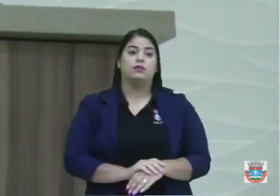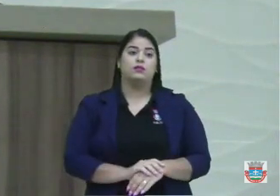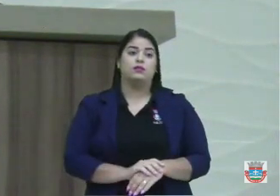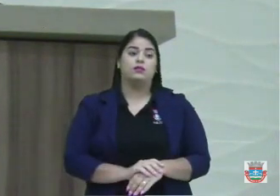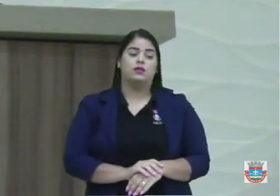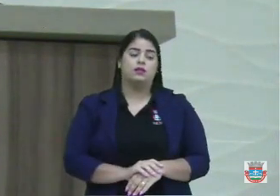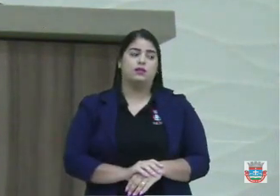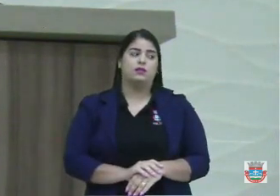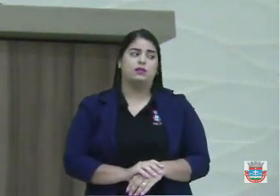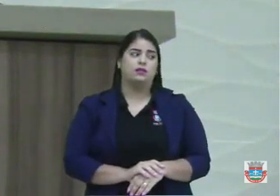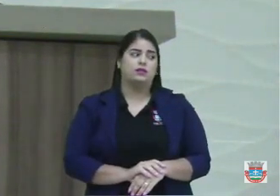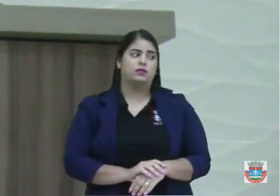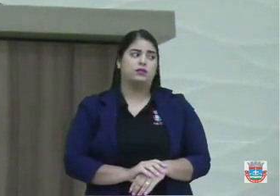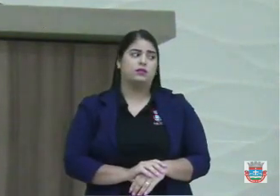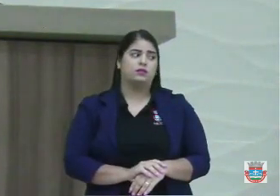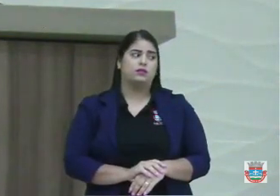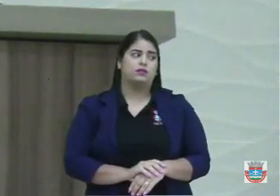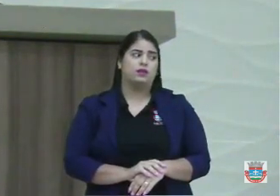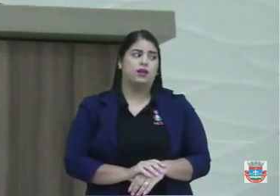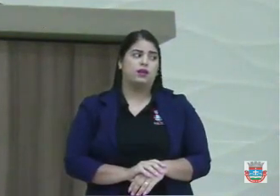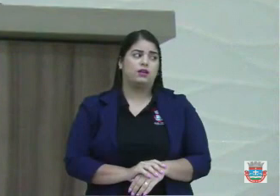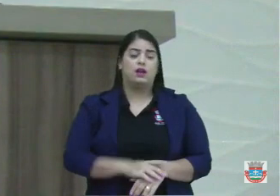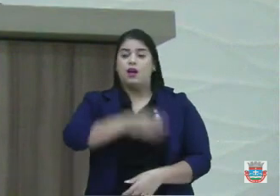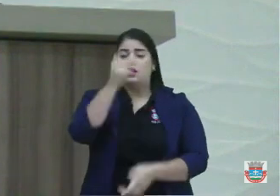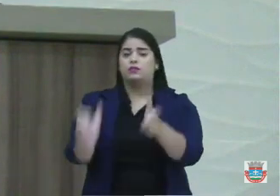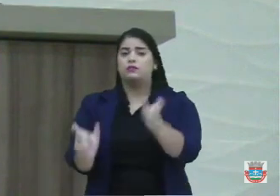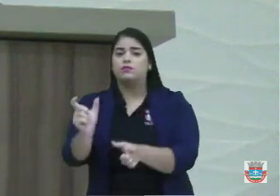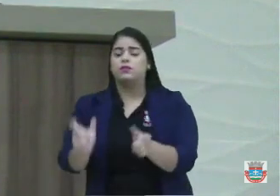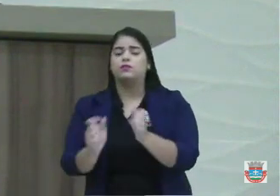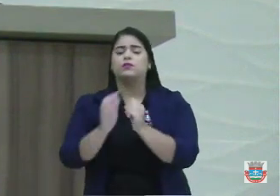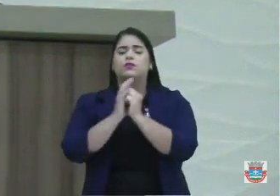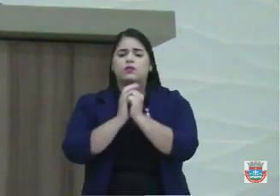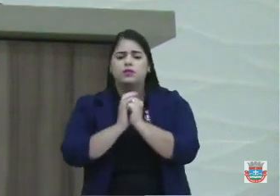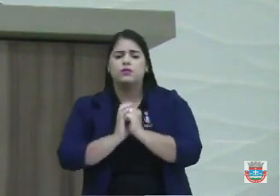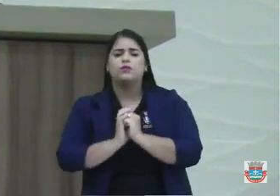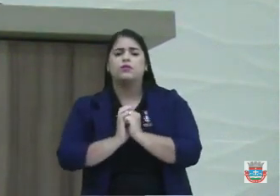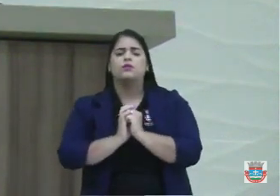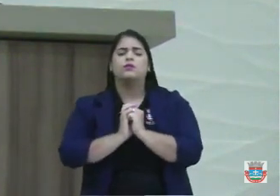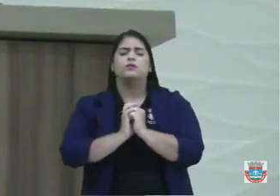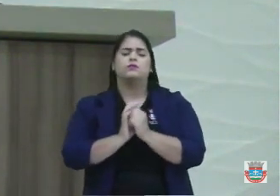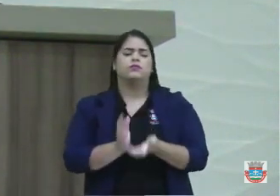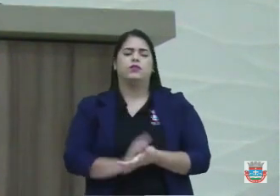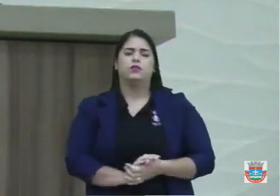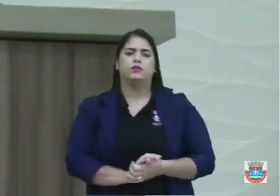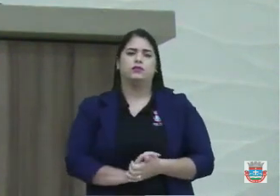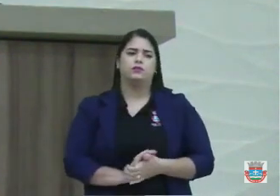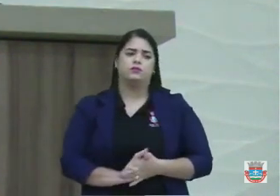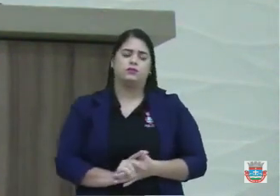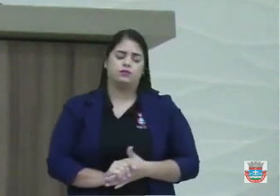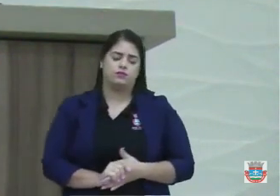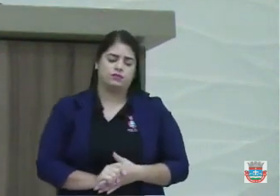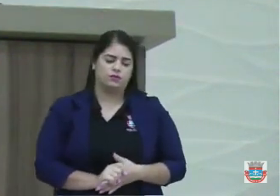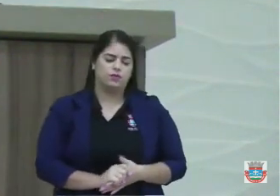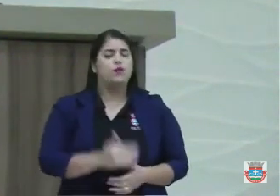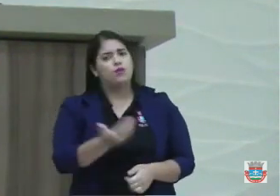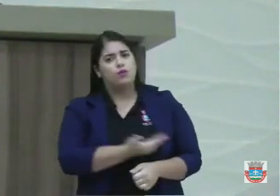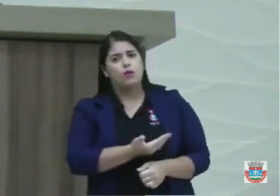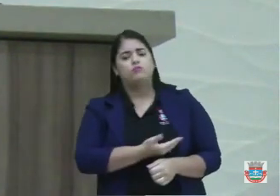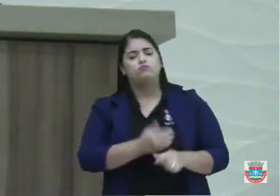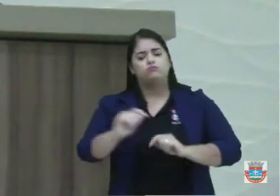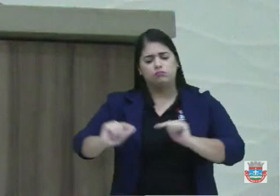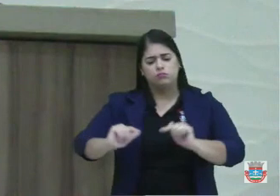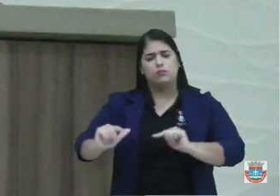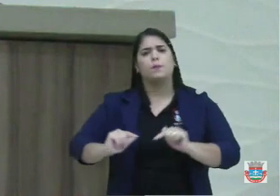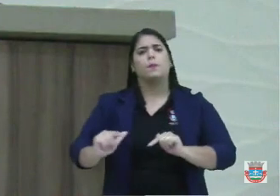a Deus pela saúde da nossa amiga Zeneide do hospital, nossa colega de trabalho.